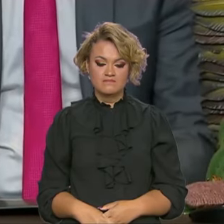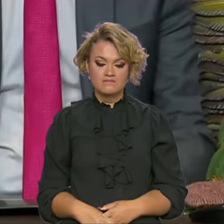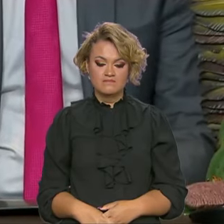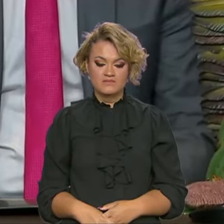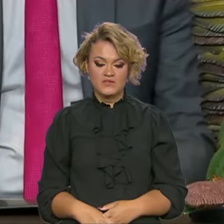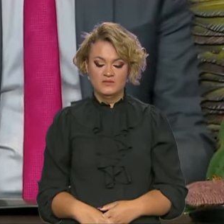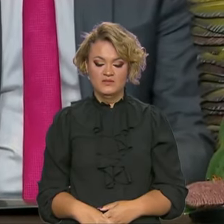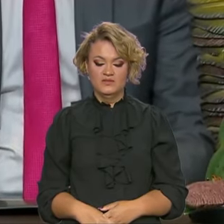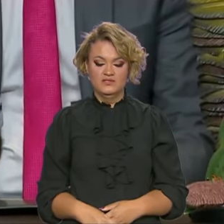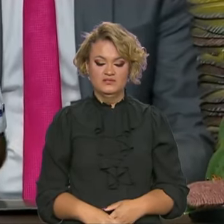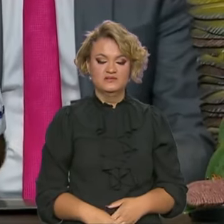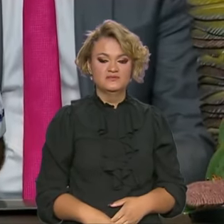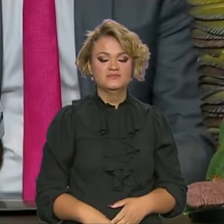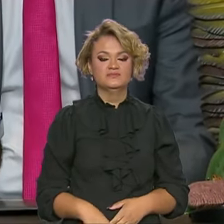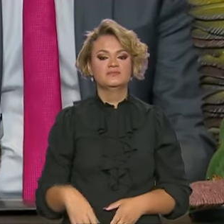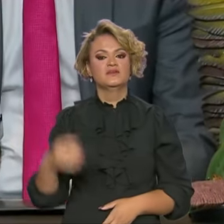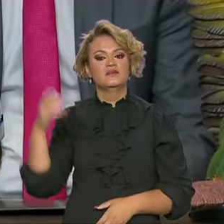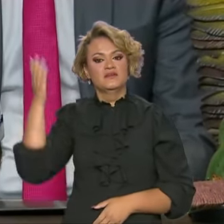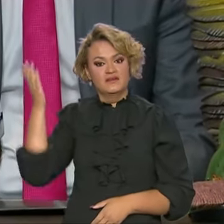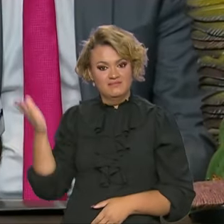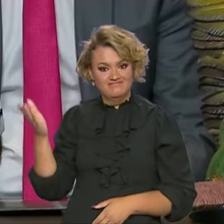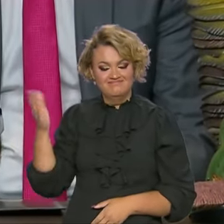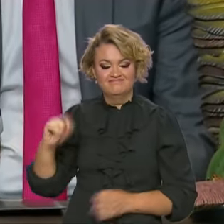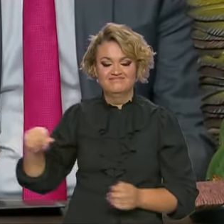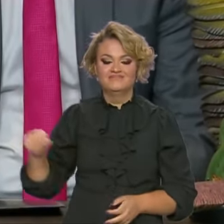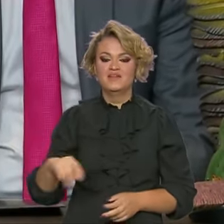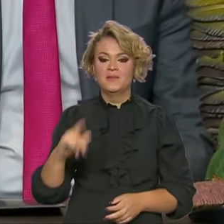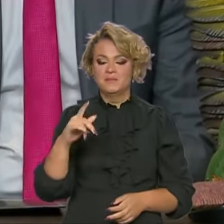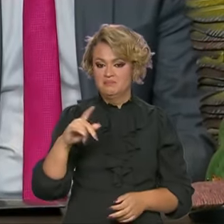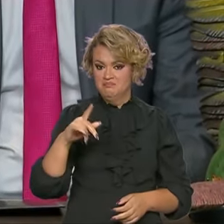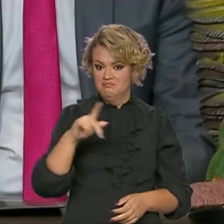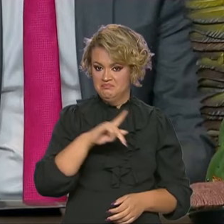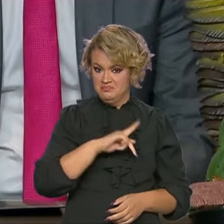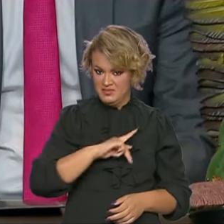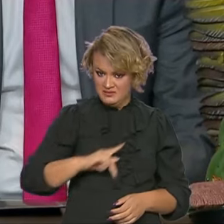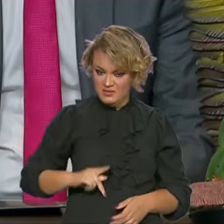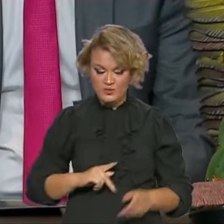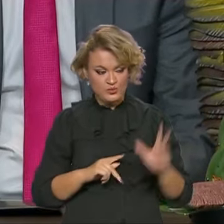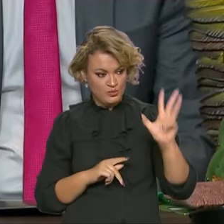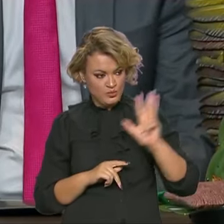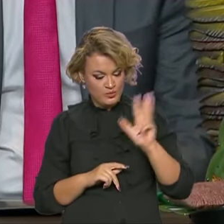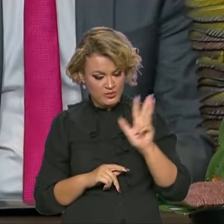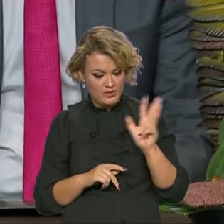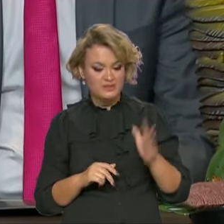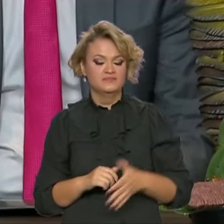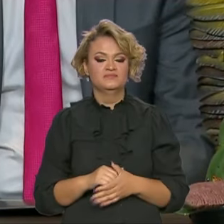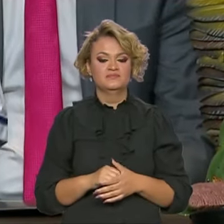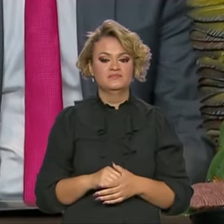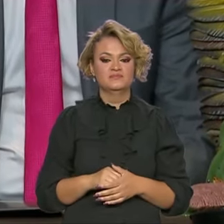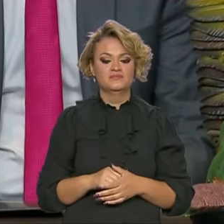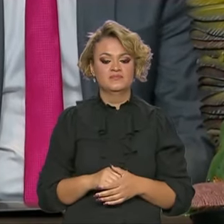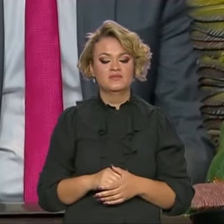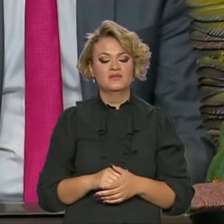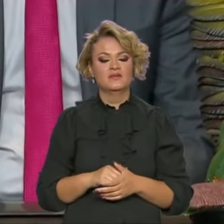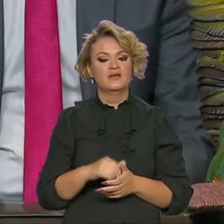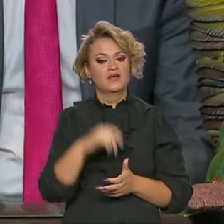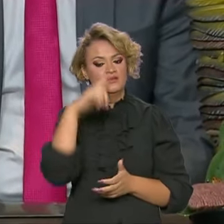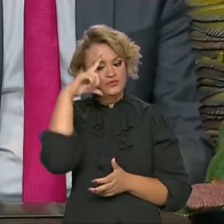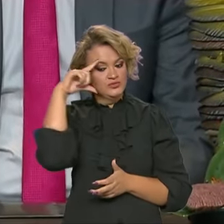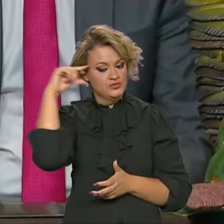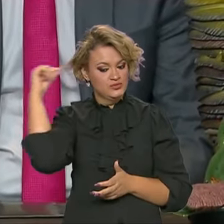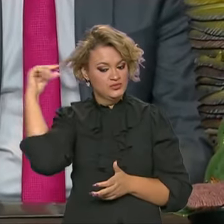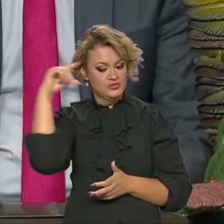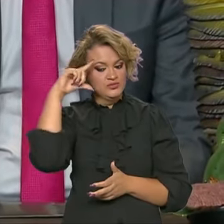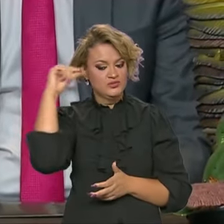Excelentíssimo senhor presidente da República, Luiz Inácio Lula da Silva, senhora primeira-dama do